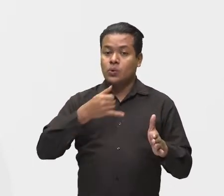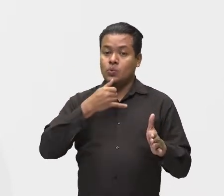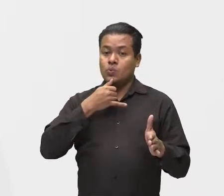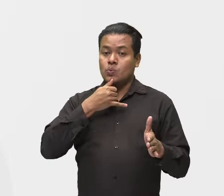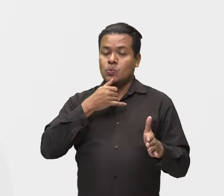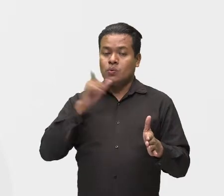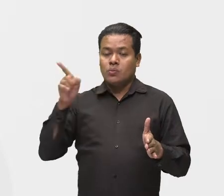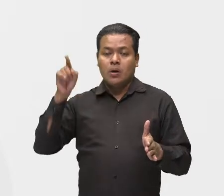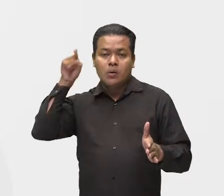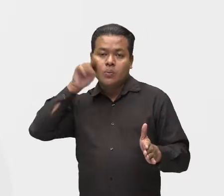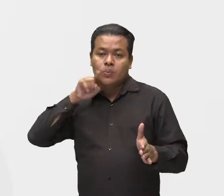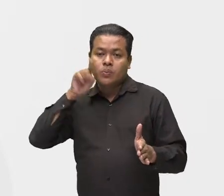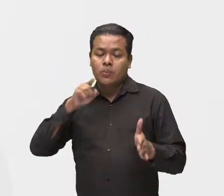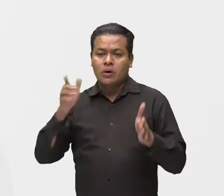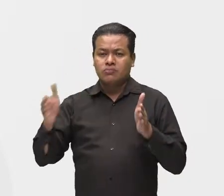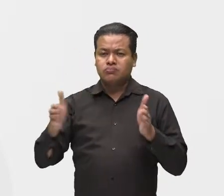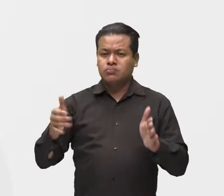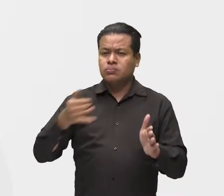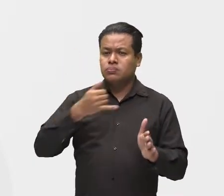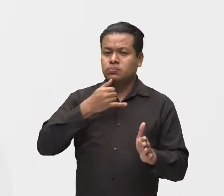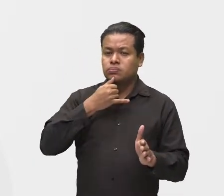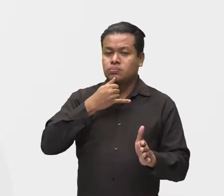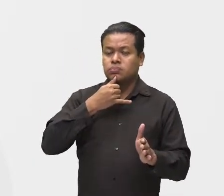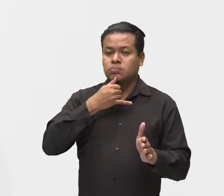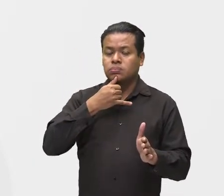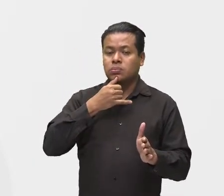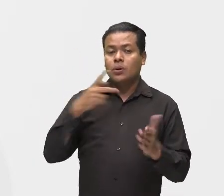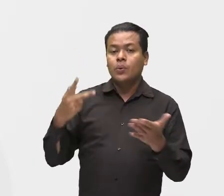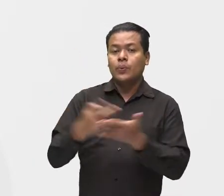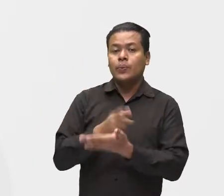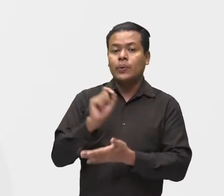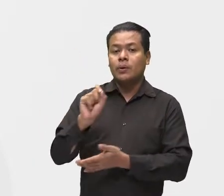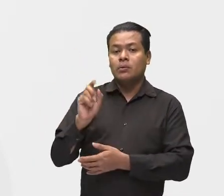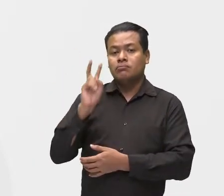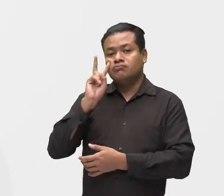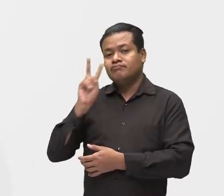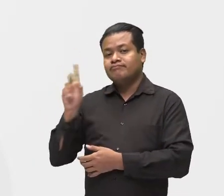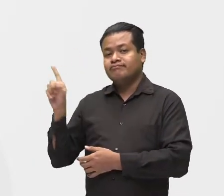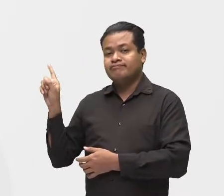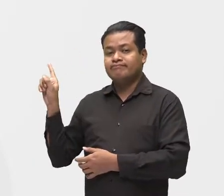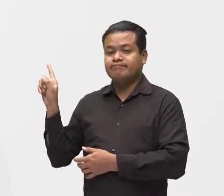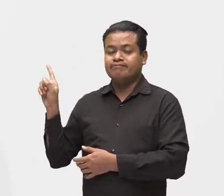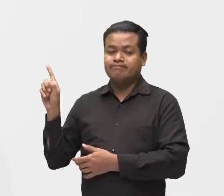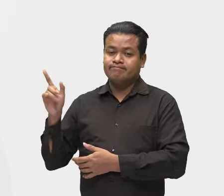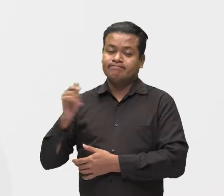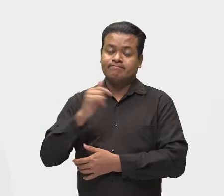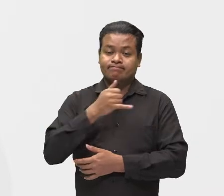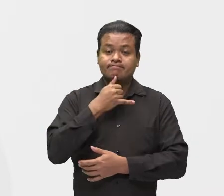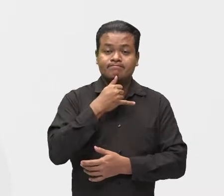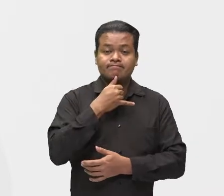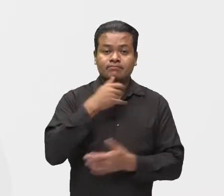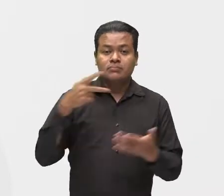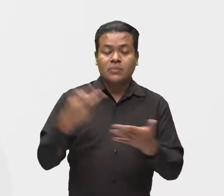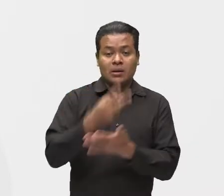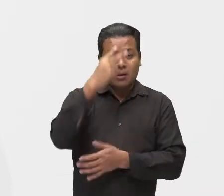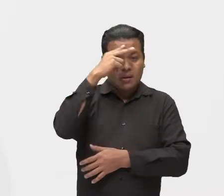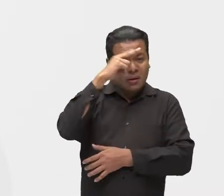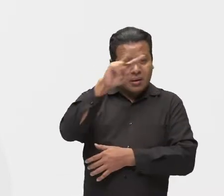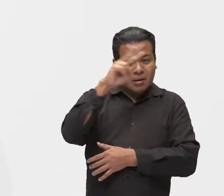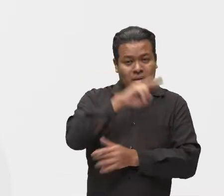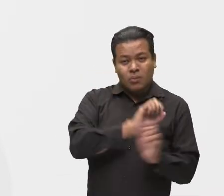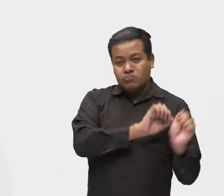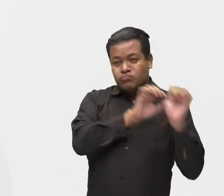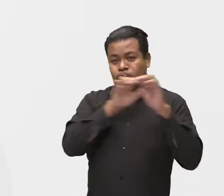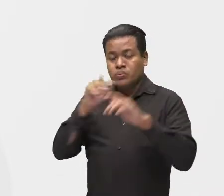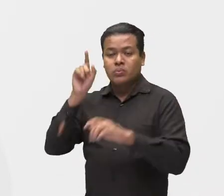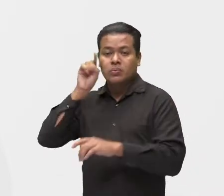os Estados Unidos, o país, teve um período, como a gente vai ver na próxima tela, né? Teve um período muito dramático ali na história da imigração mexicana para os Estados Unidos,